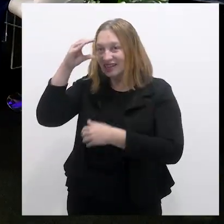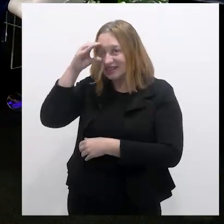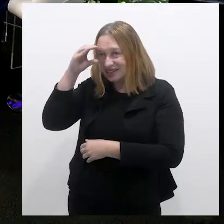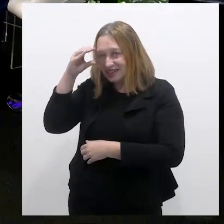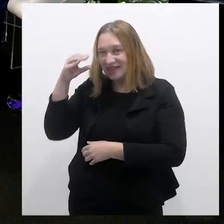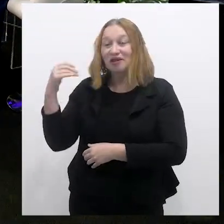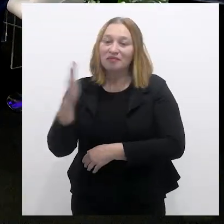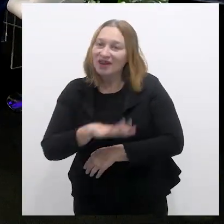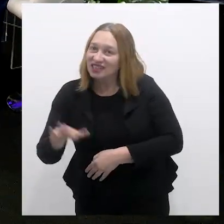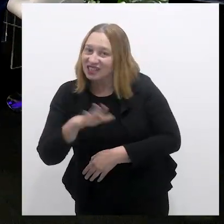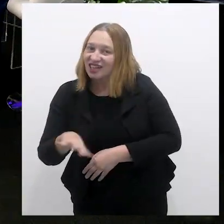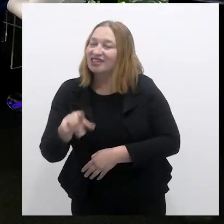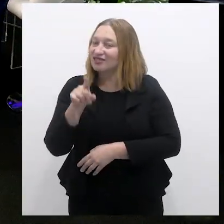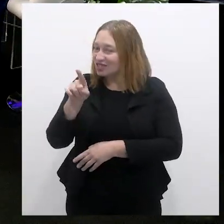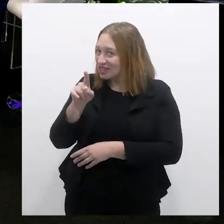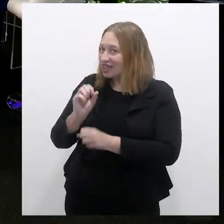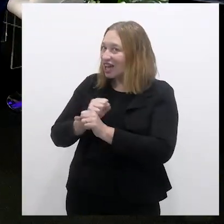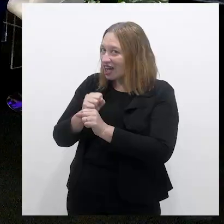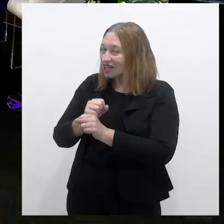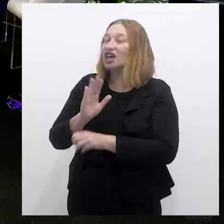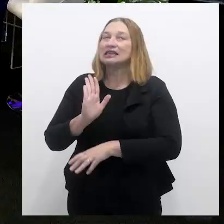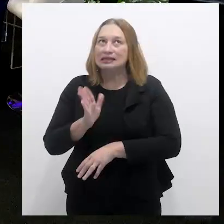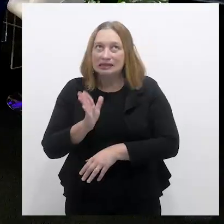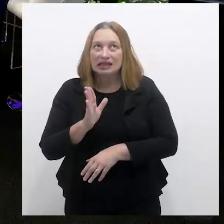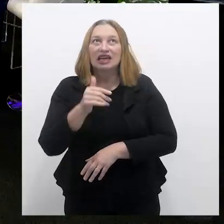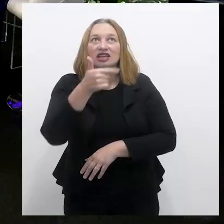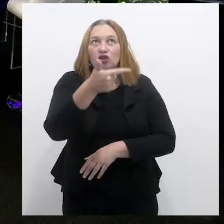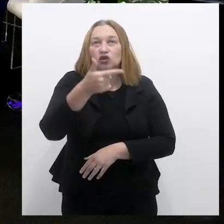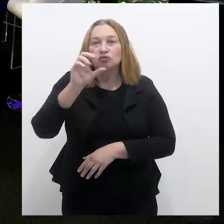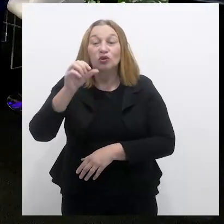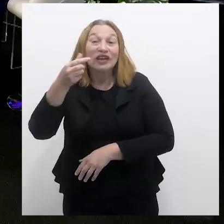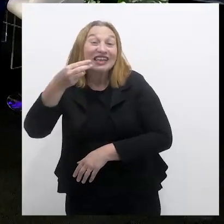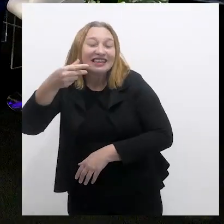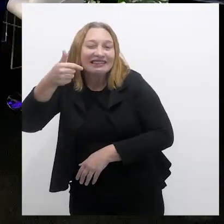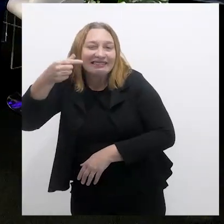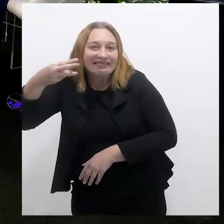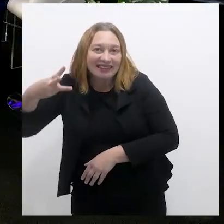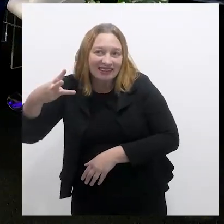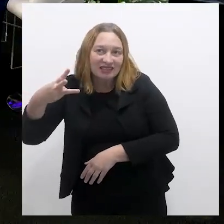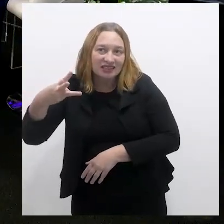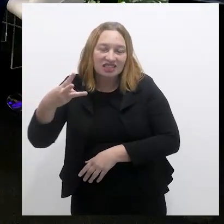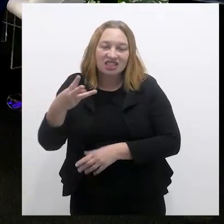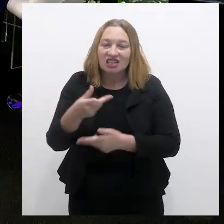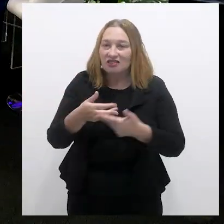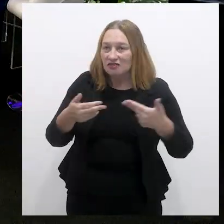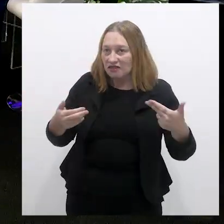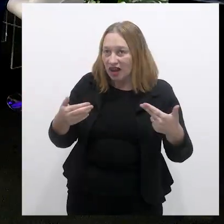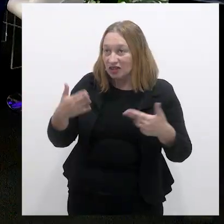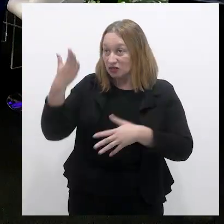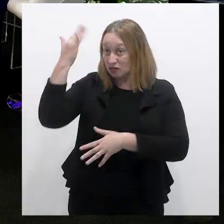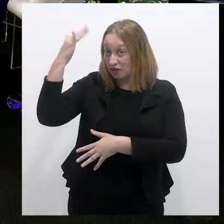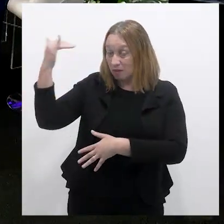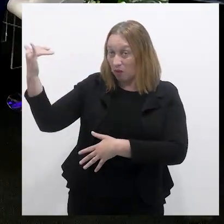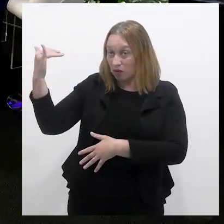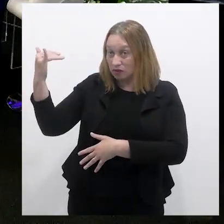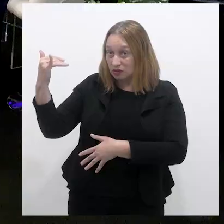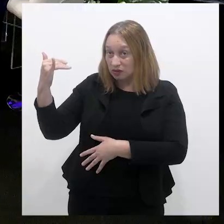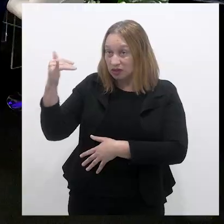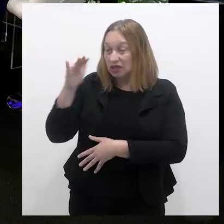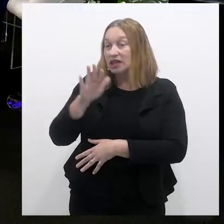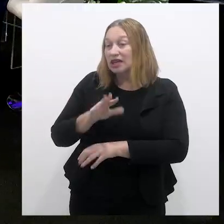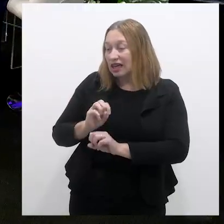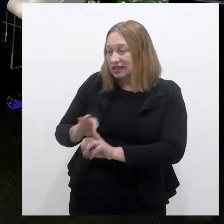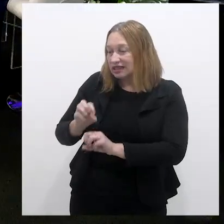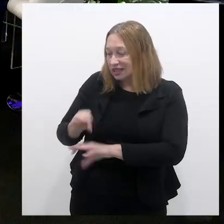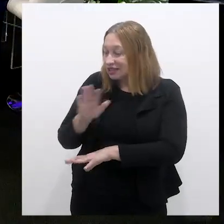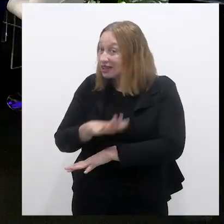já está fazendo essa vibe há um tempo, né, Pedro? Sim, desde 2013 que a gente está com o projeto Grandes Músicos para Pequenos. A gente começou